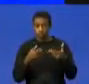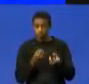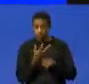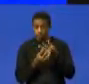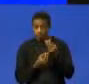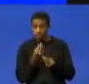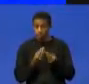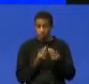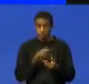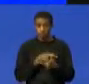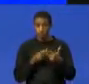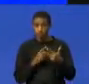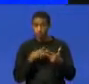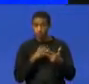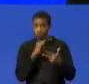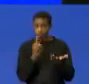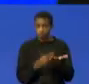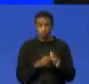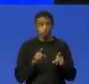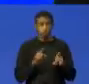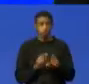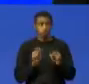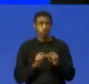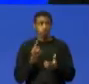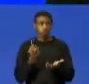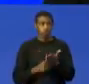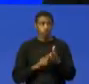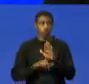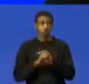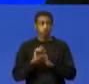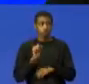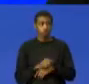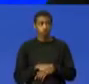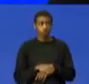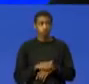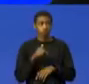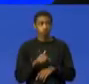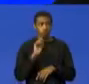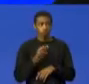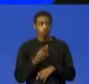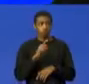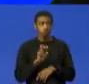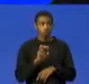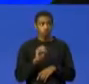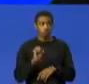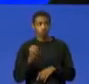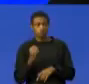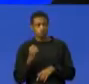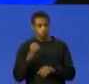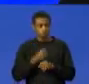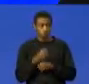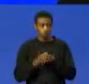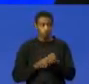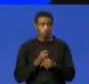sobre os 3 tipos de pacto. O decreto 7.508 de 2011, ele é um decreto